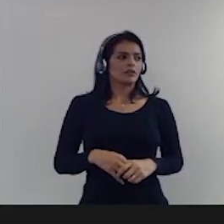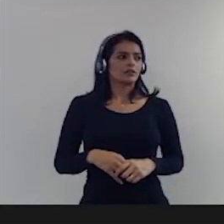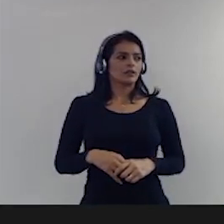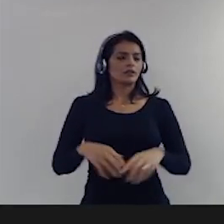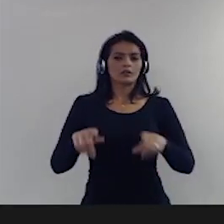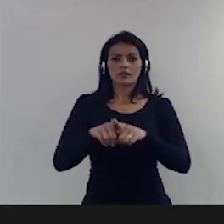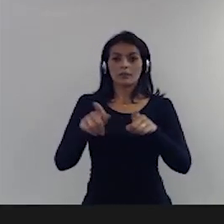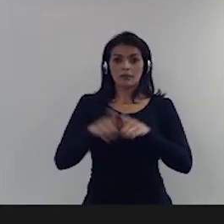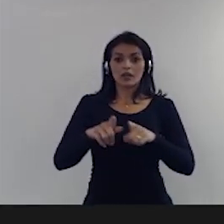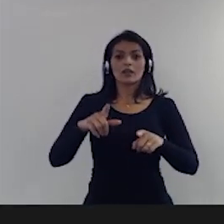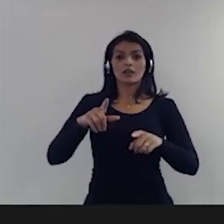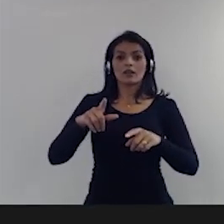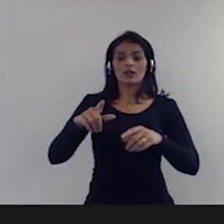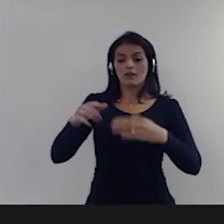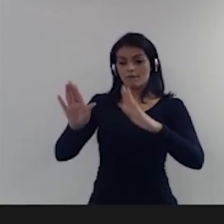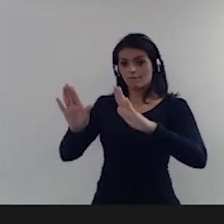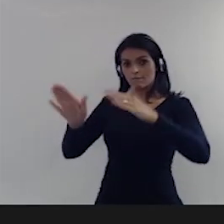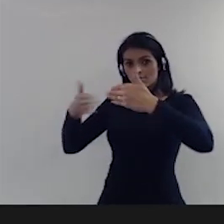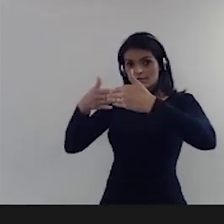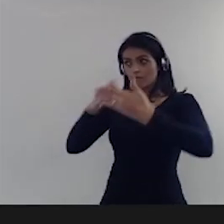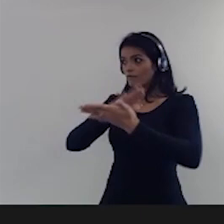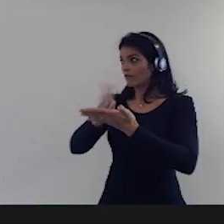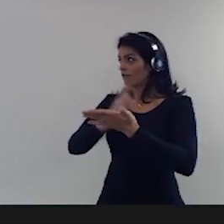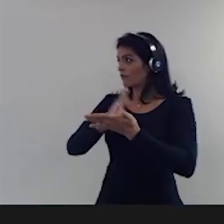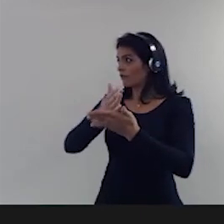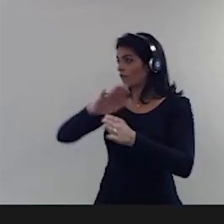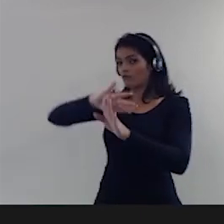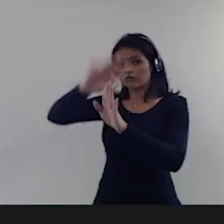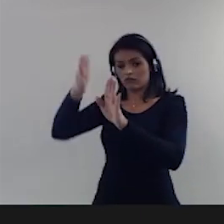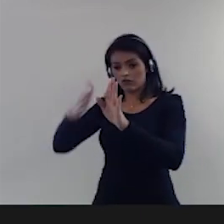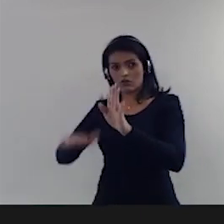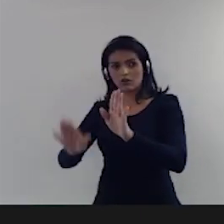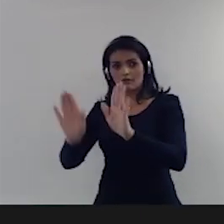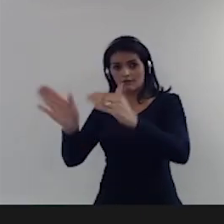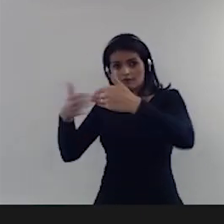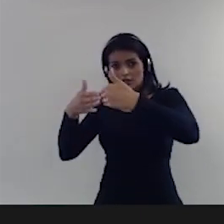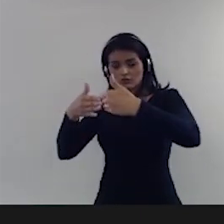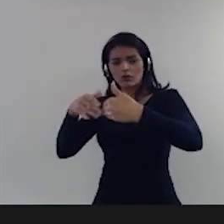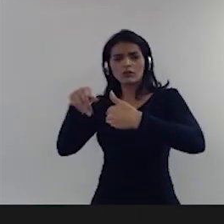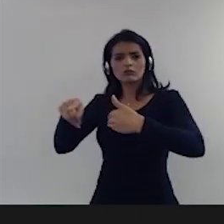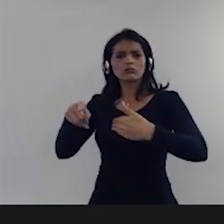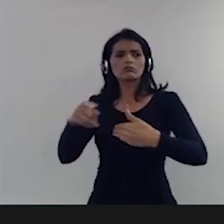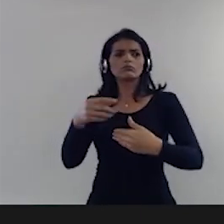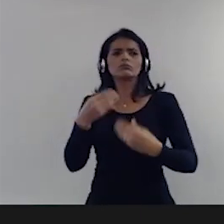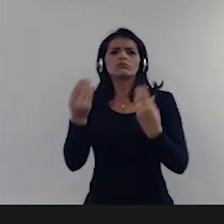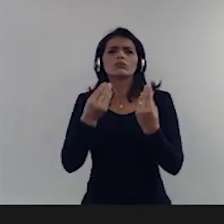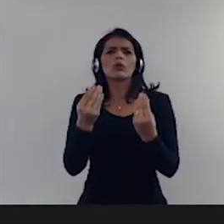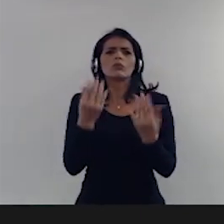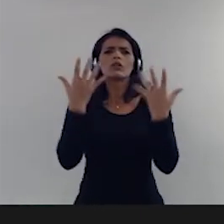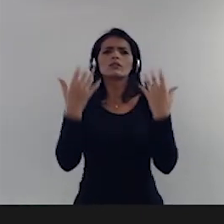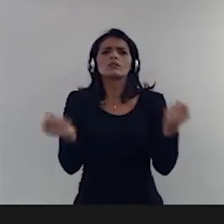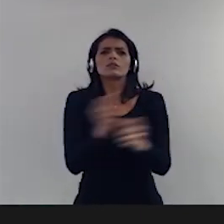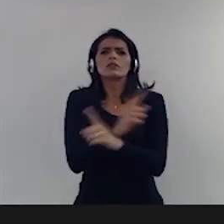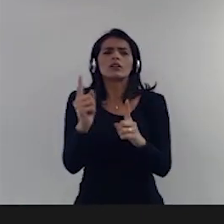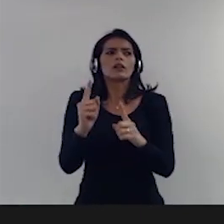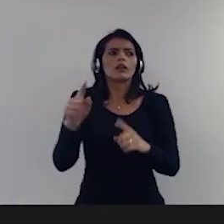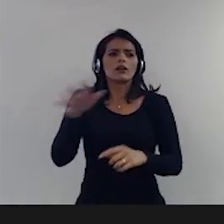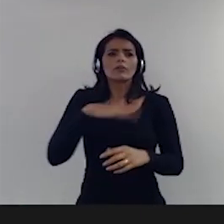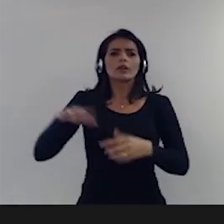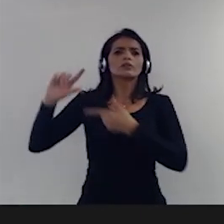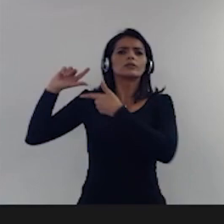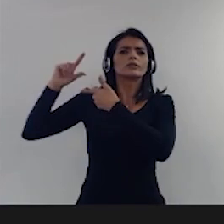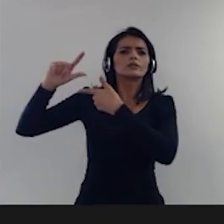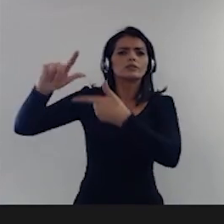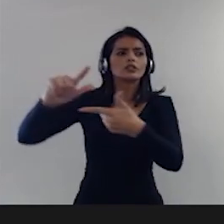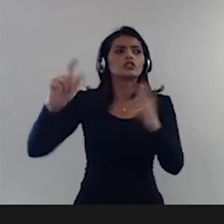interrompem fronteiras, e tudo isso é inconcebível dentro de um ambiente tradicional